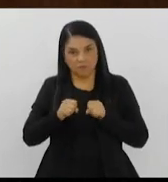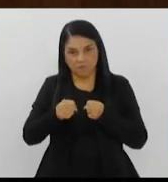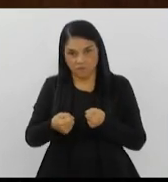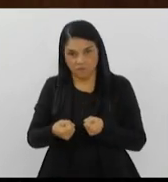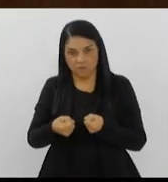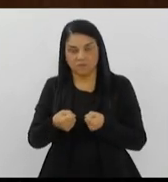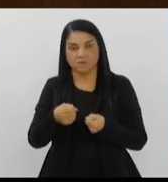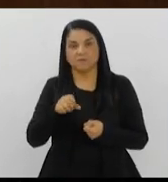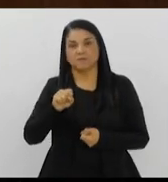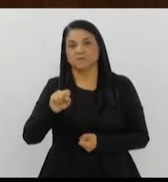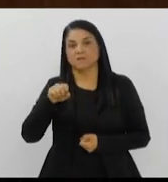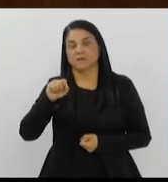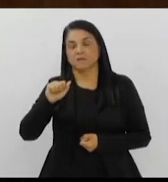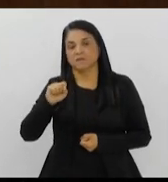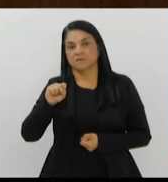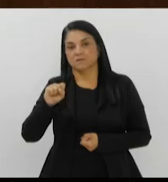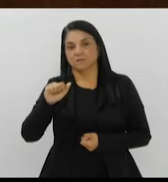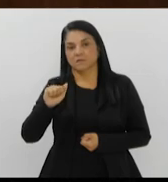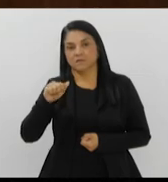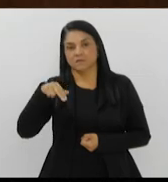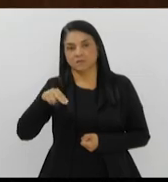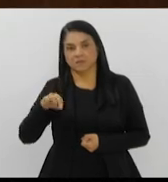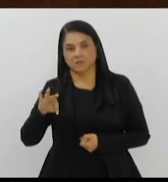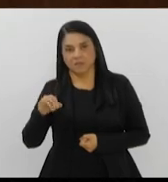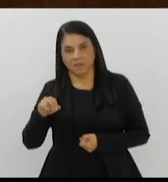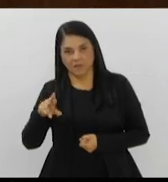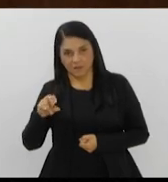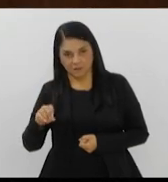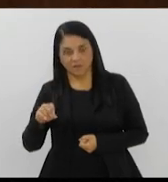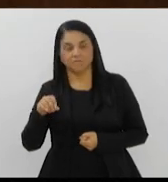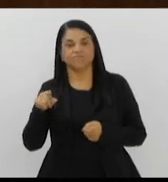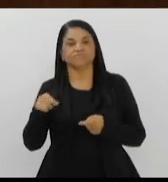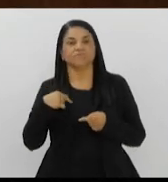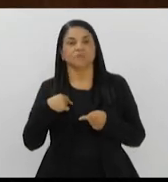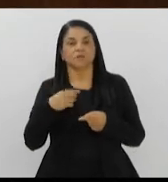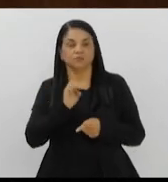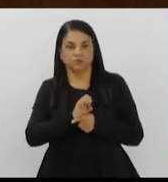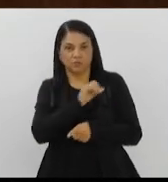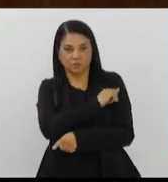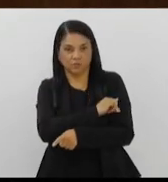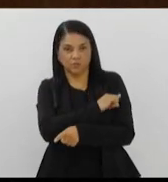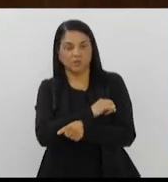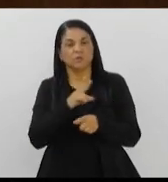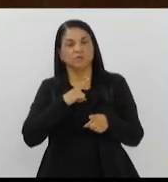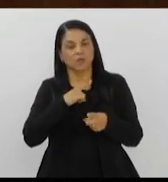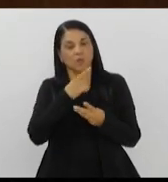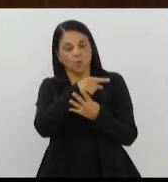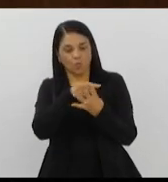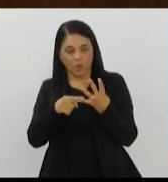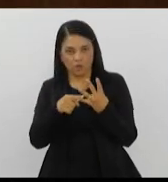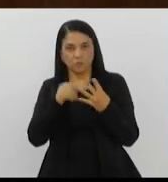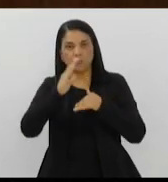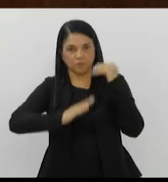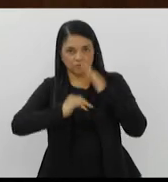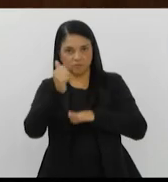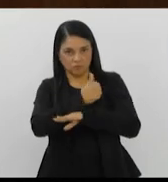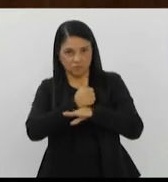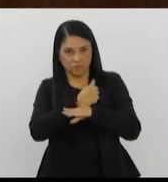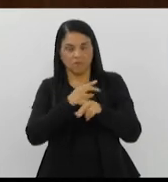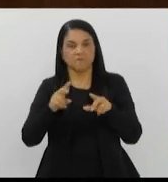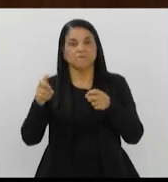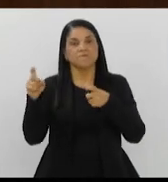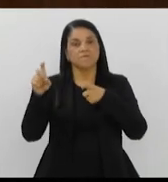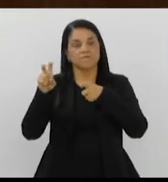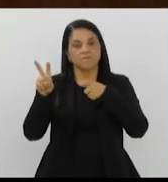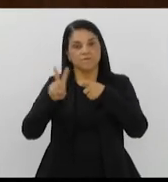que estão aqui, são quatro profissionais, entre veterinários e outros profissionais da defesa, onde a gente torna, com